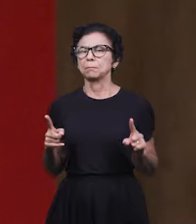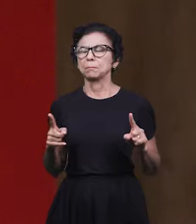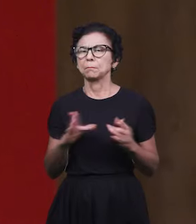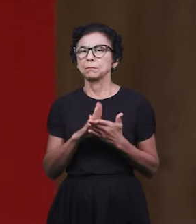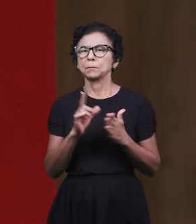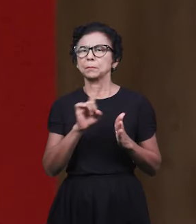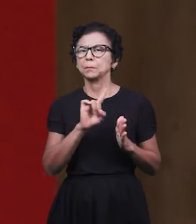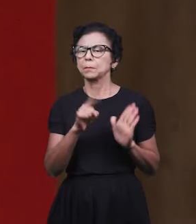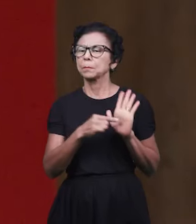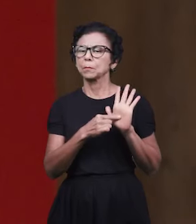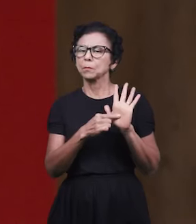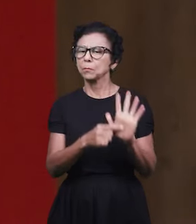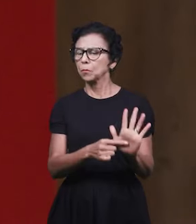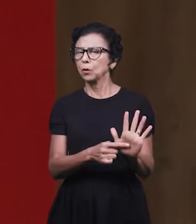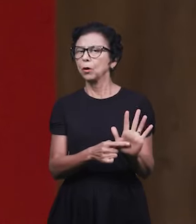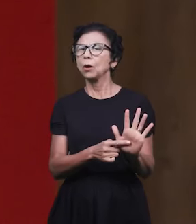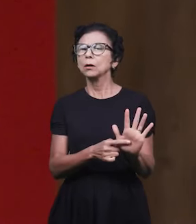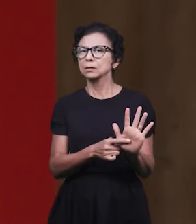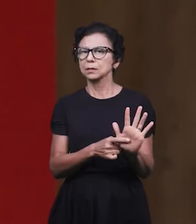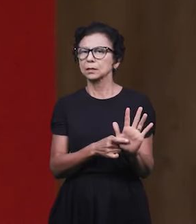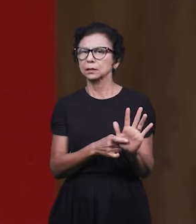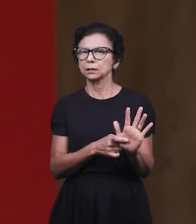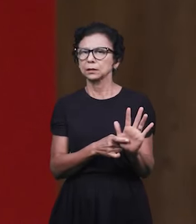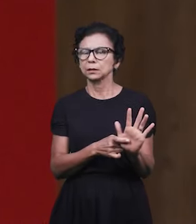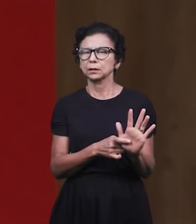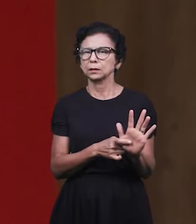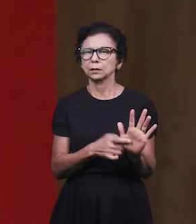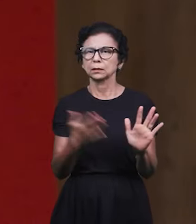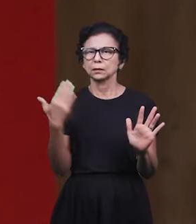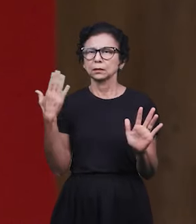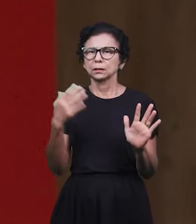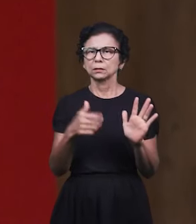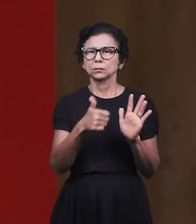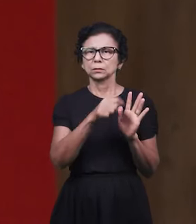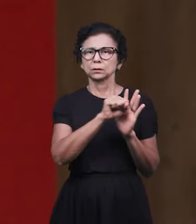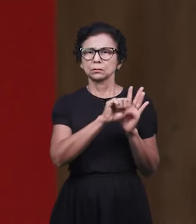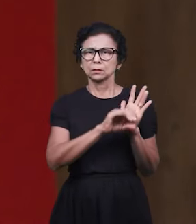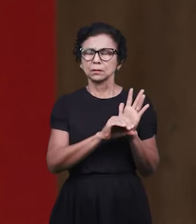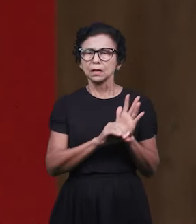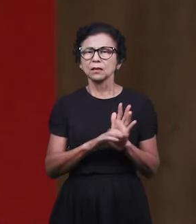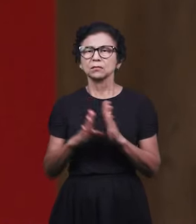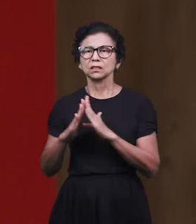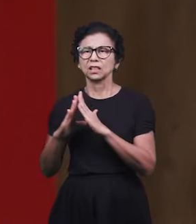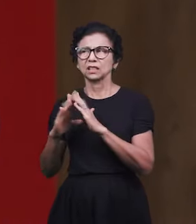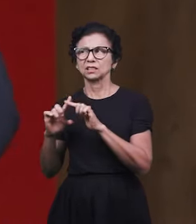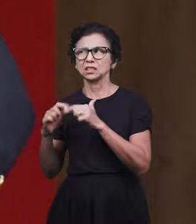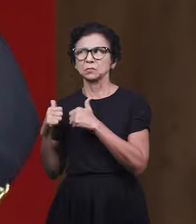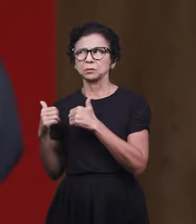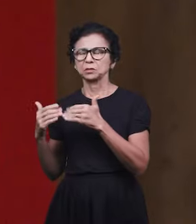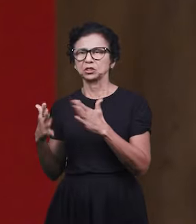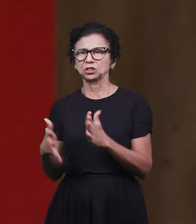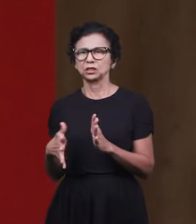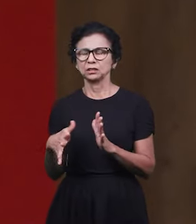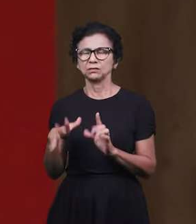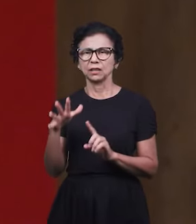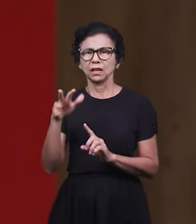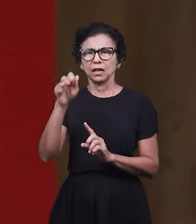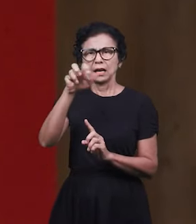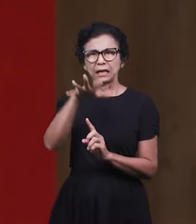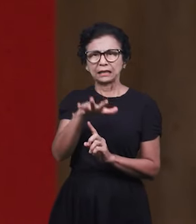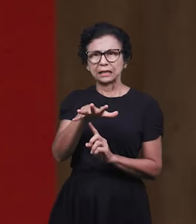do período da igreja ali naquele momento do primeiro século, da igreja primitiva. Isso é um erro